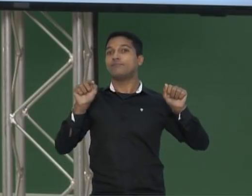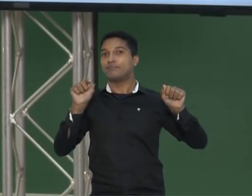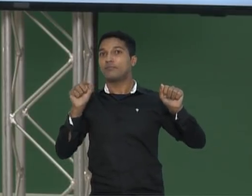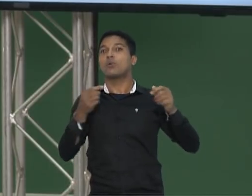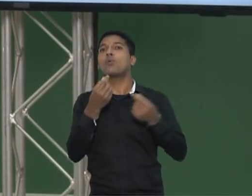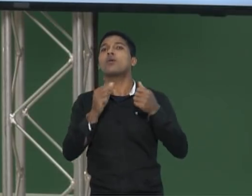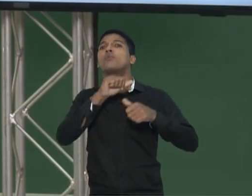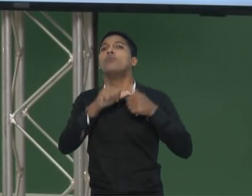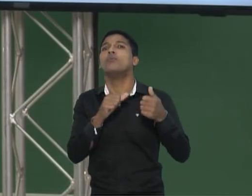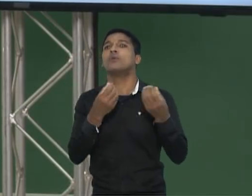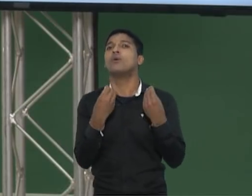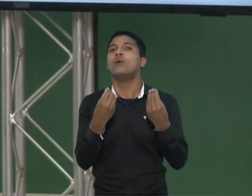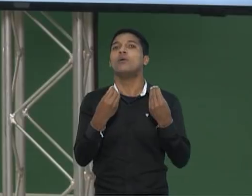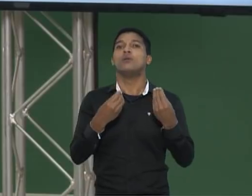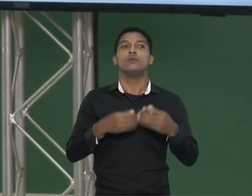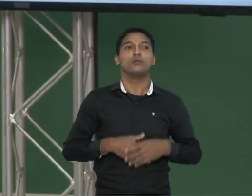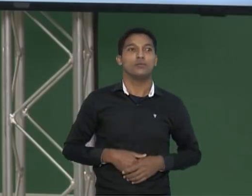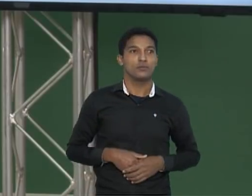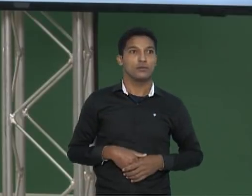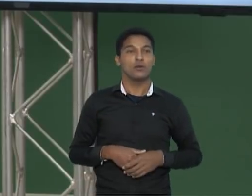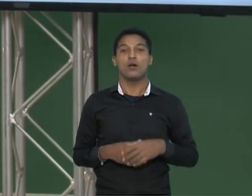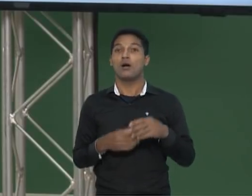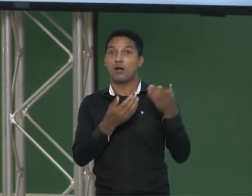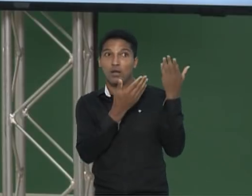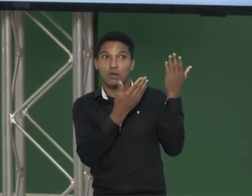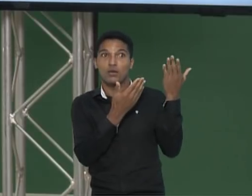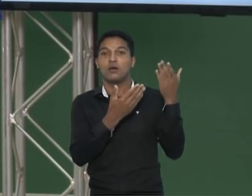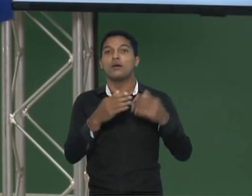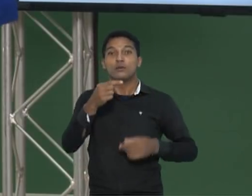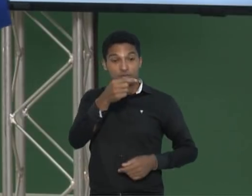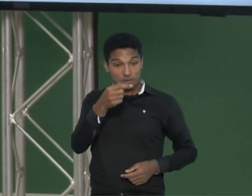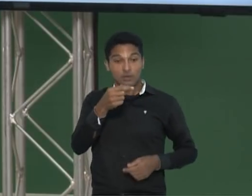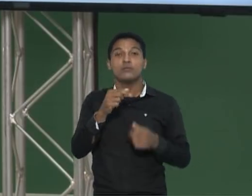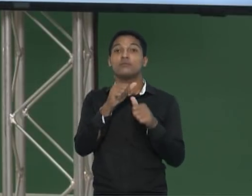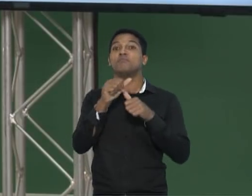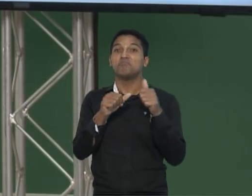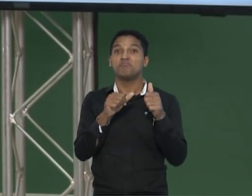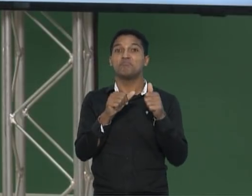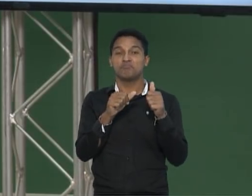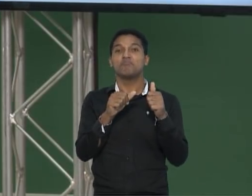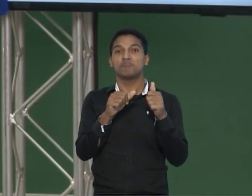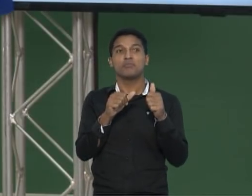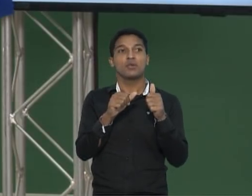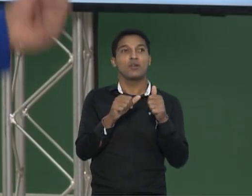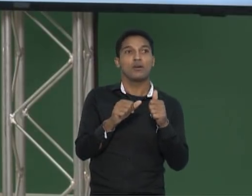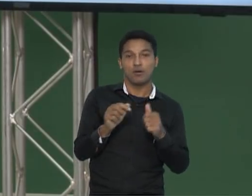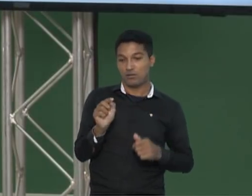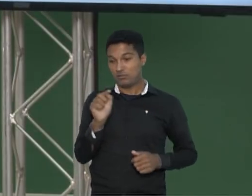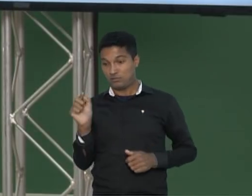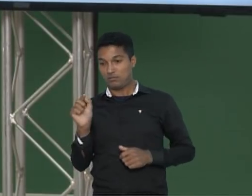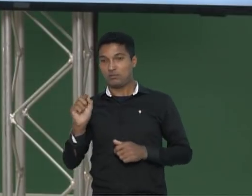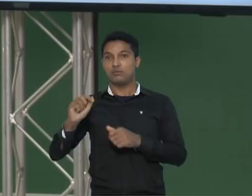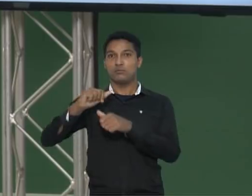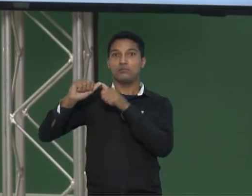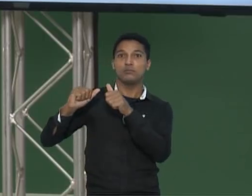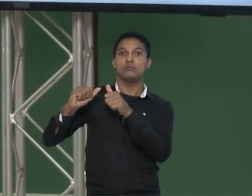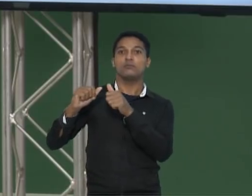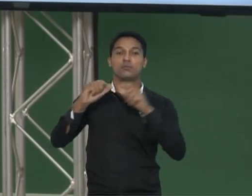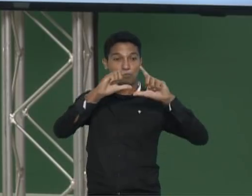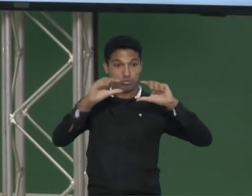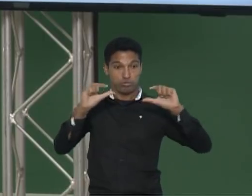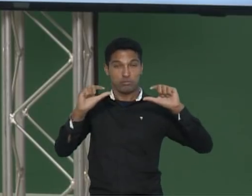Prestando atenção aqui, olha aí, só muda o sinalzinho do segundo termo e do último termo da